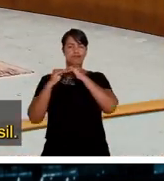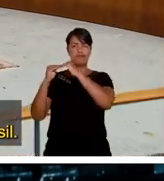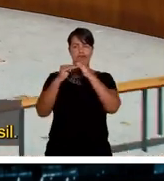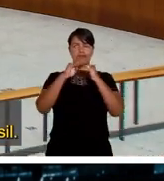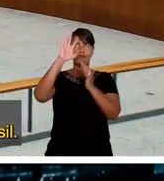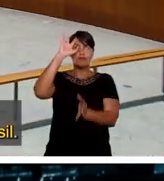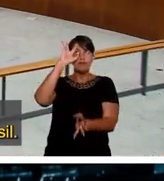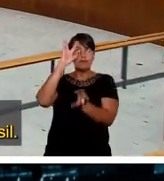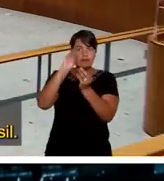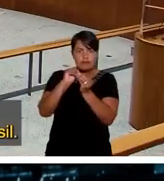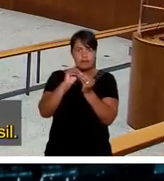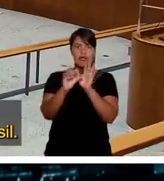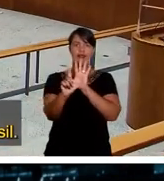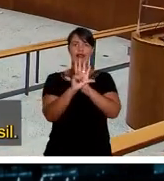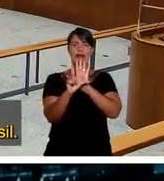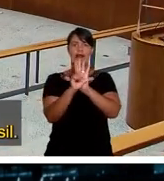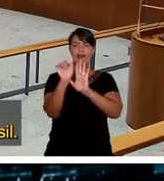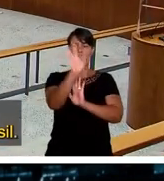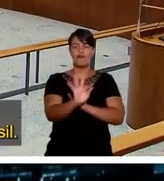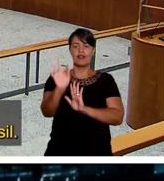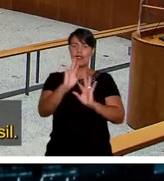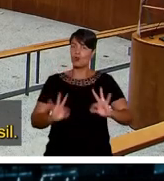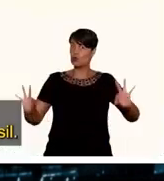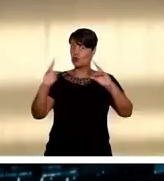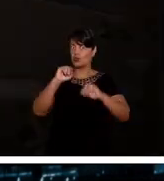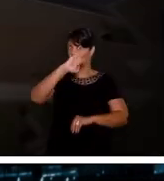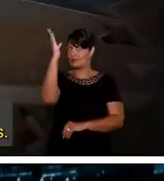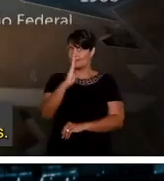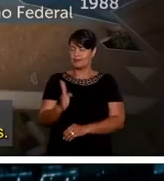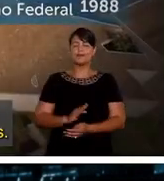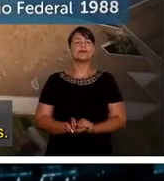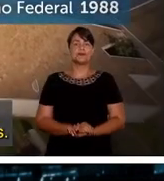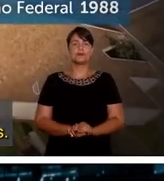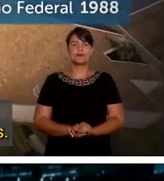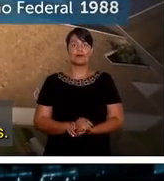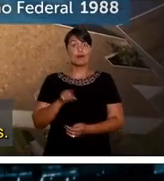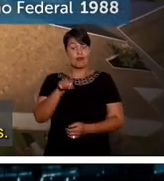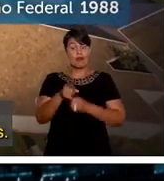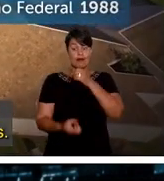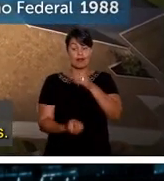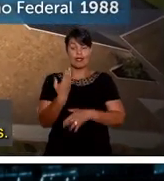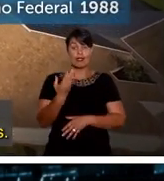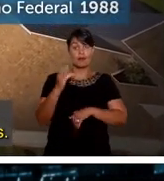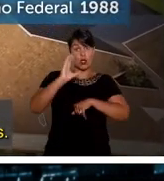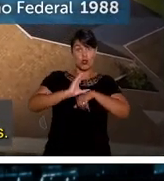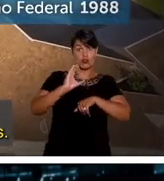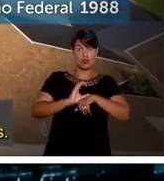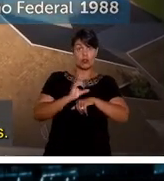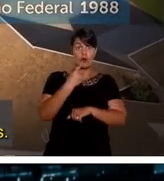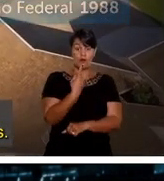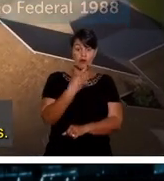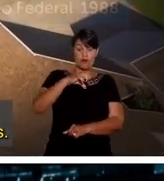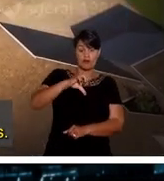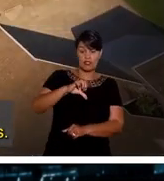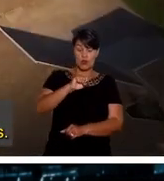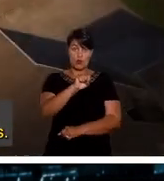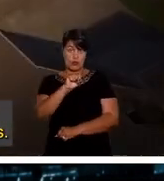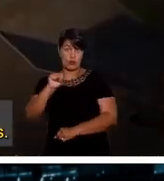a interpretação das leis federais em todo o Brasil. Criado pela Constituição Federal de